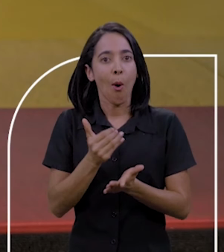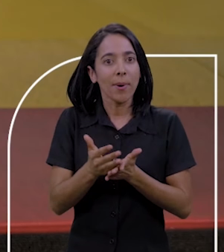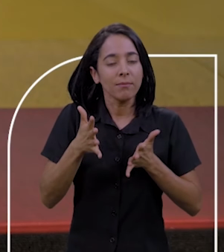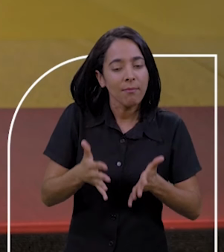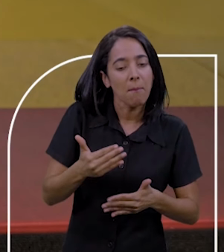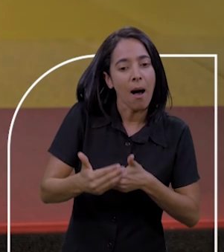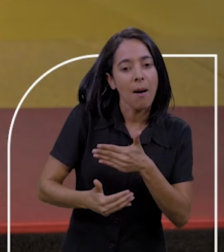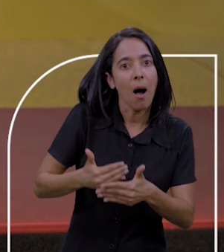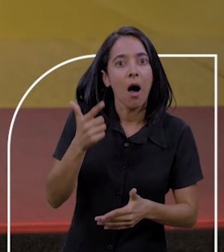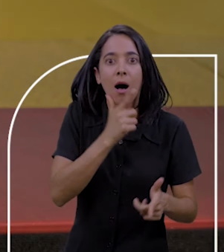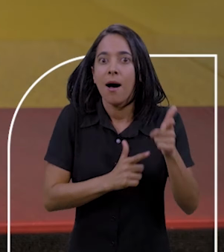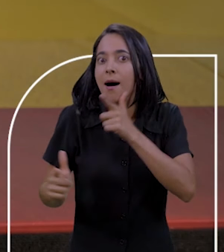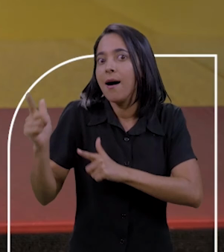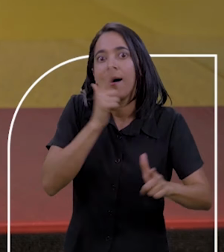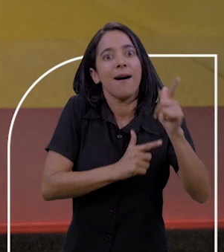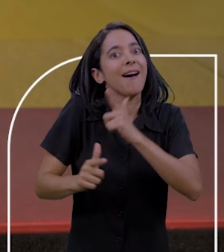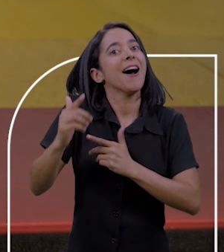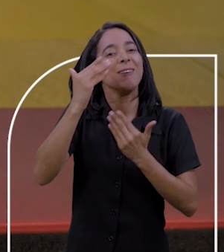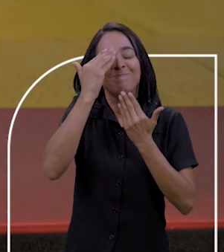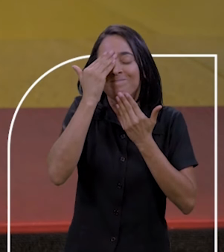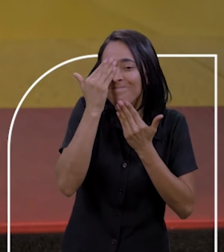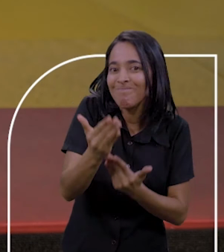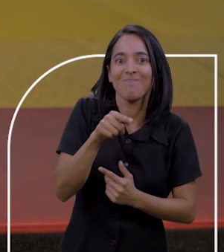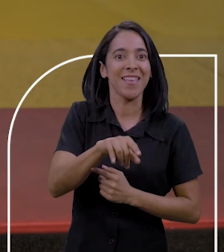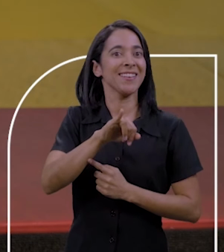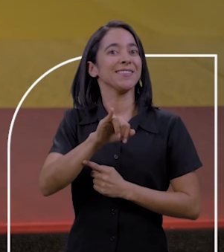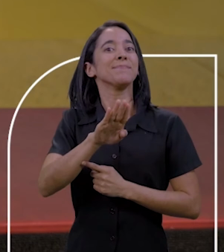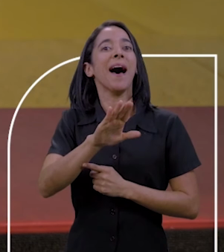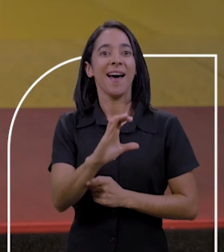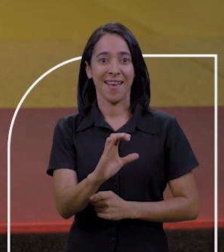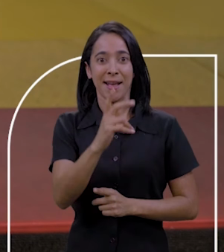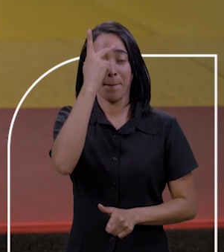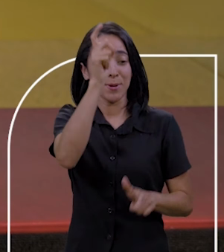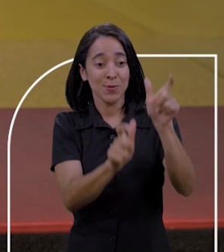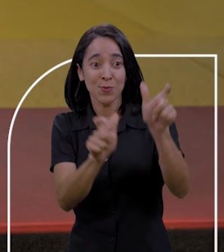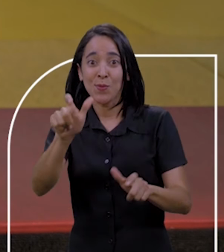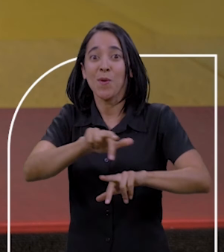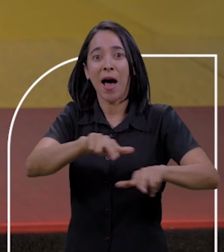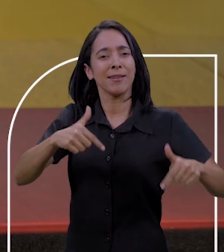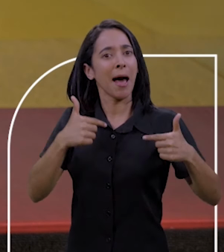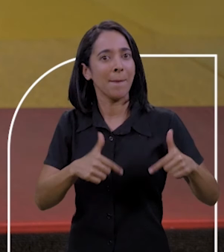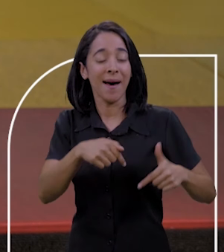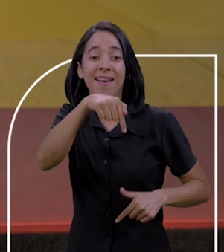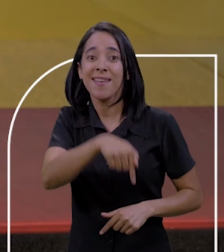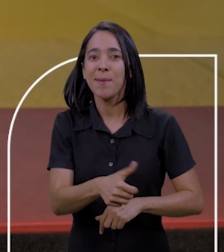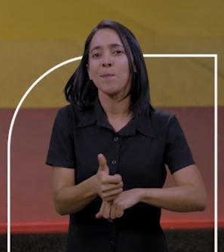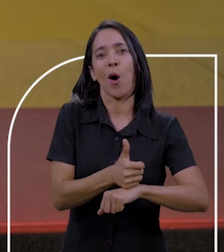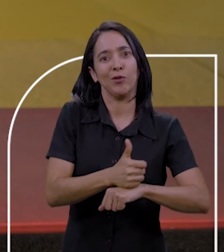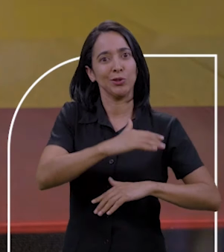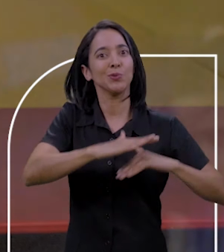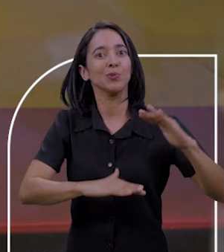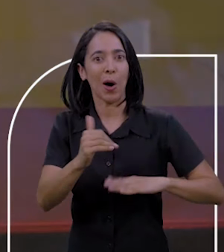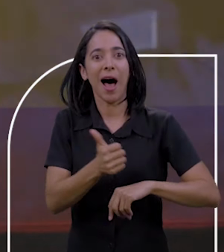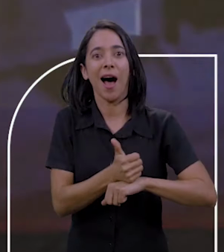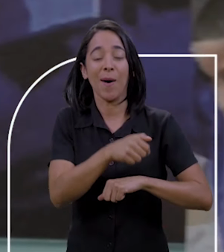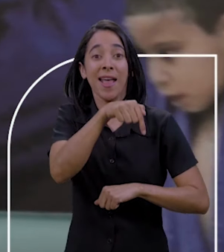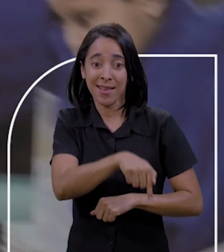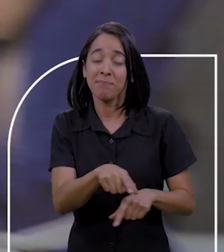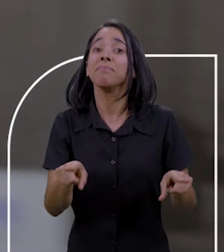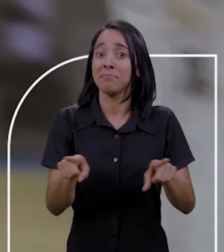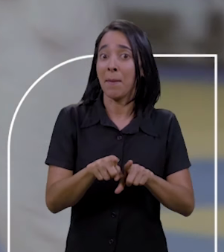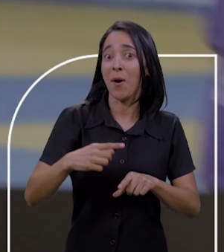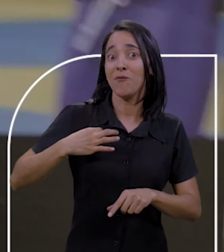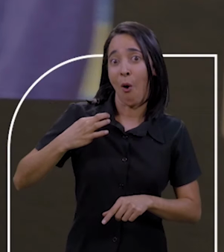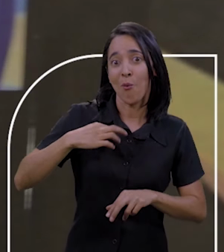cheguei e o que eu conquistei foi graças ao Instituto, graças às pessoas que trabalham aqui, os profissionais daqui, os